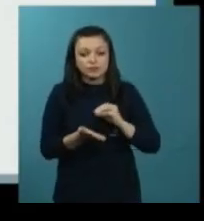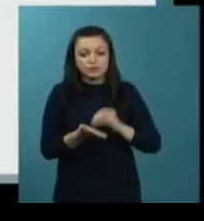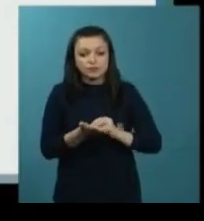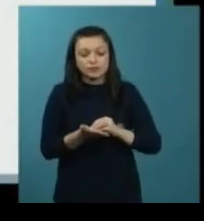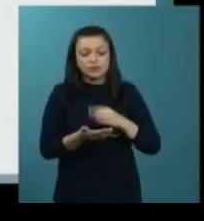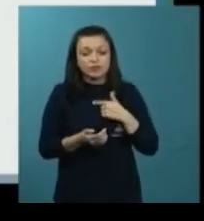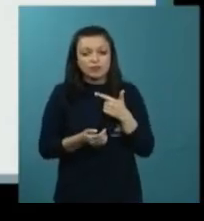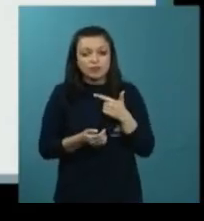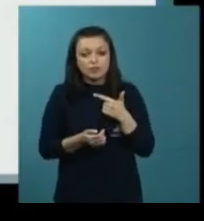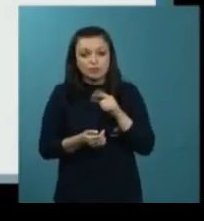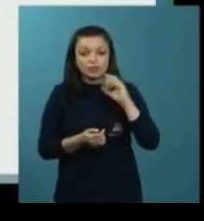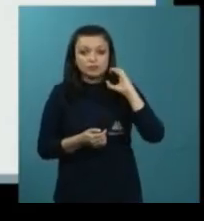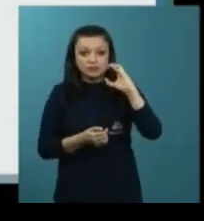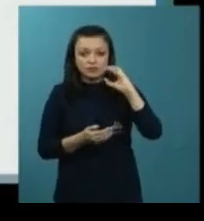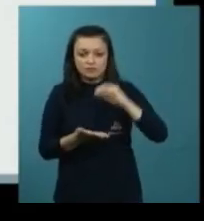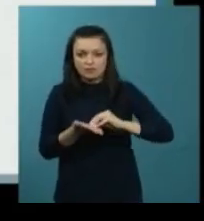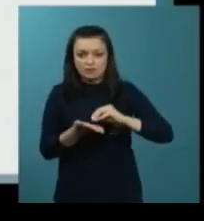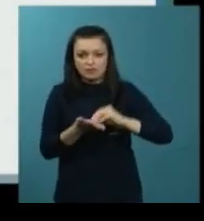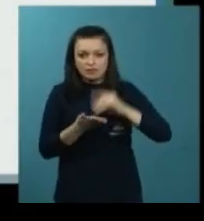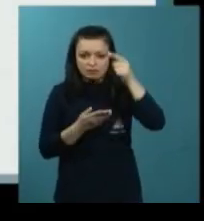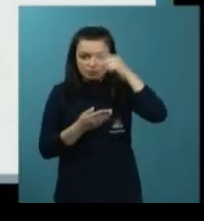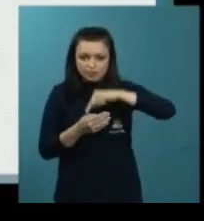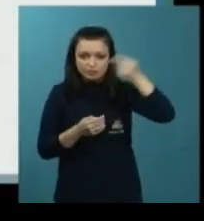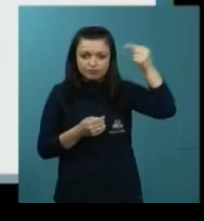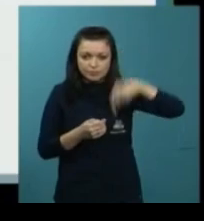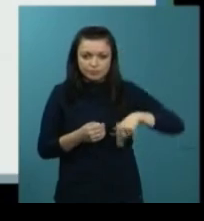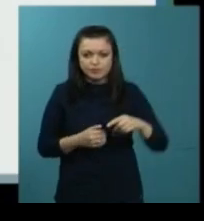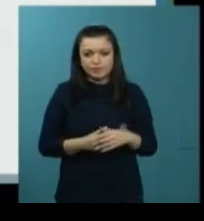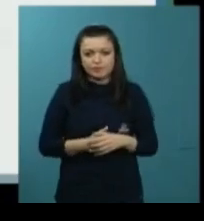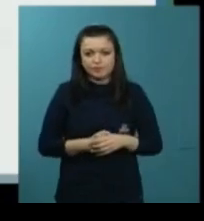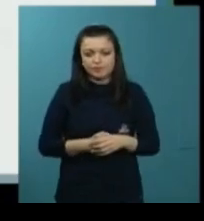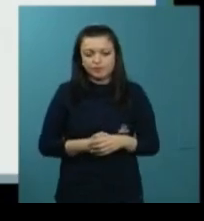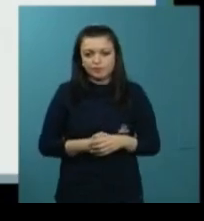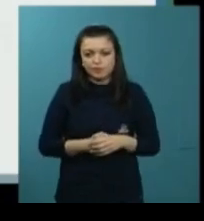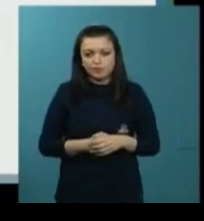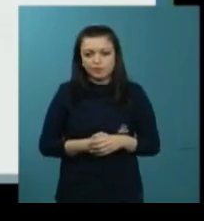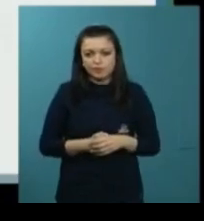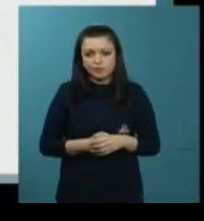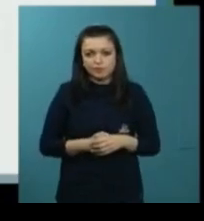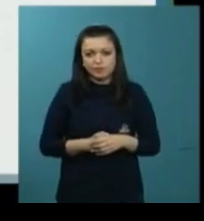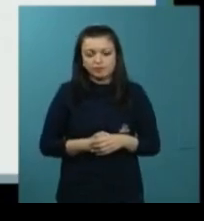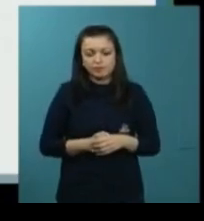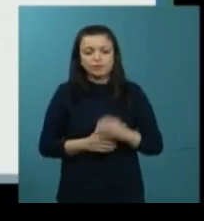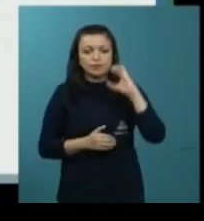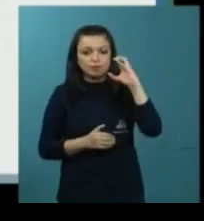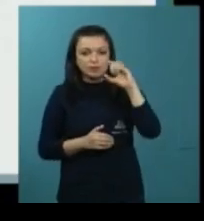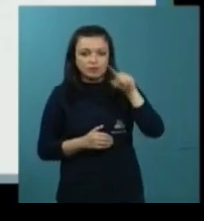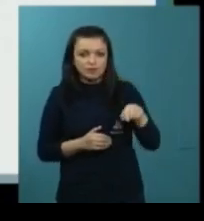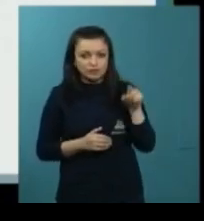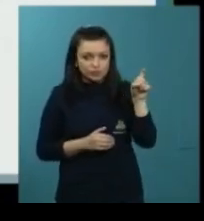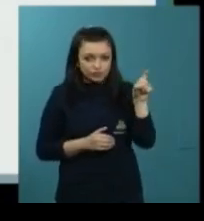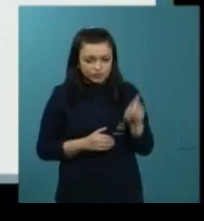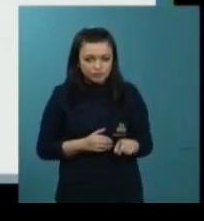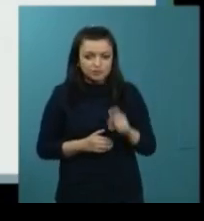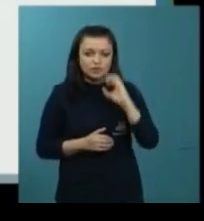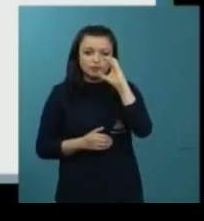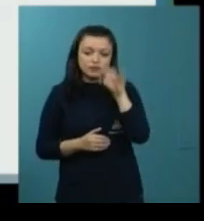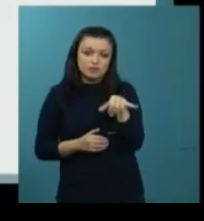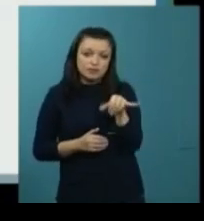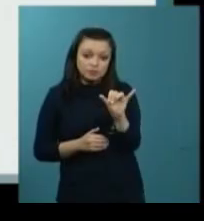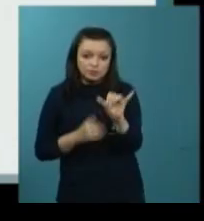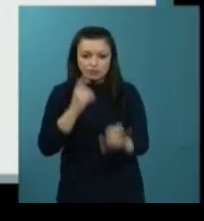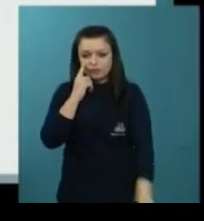outros pares ordenados, porque o C eu posso combinar com o X e o C eu posso também